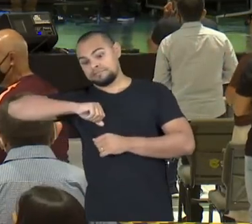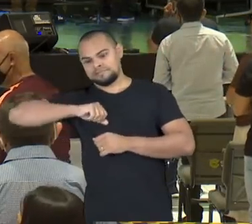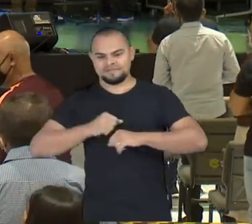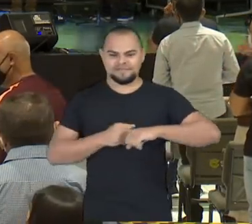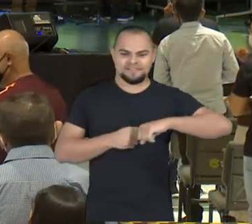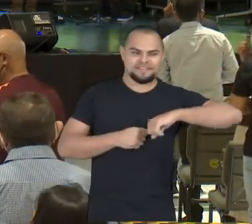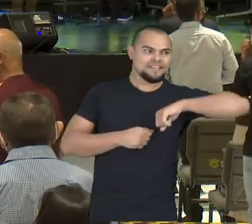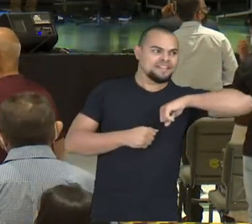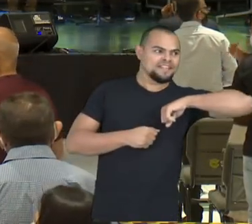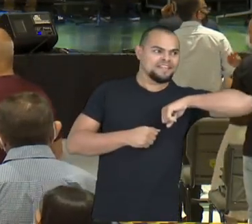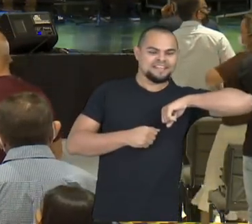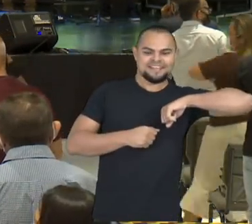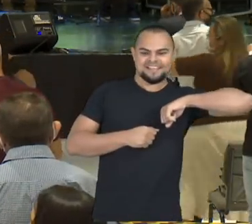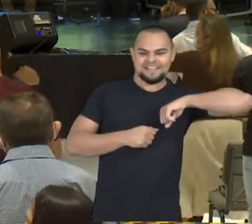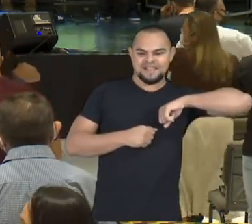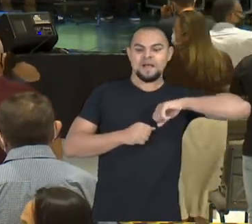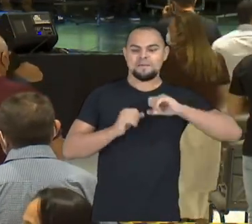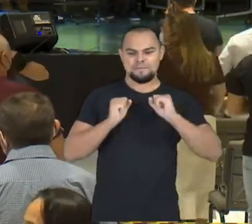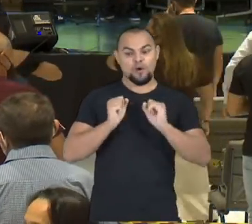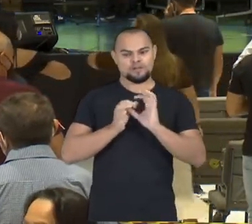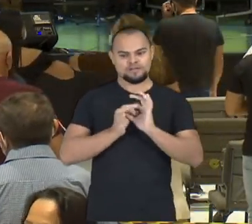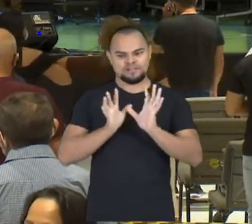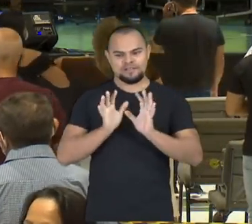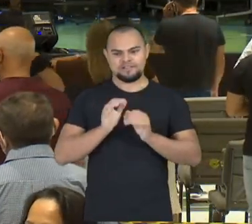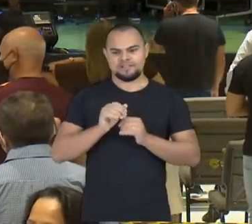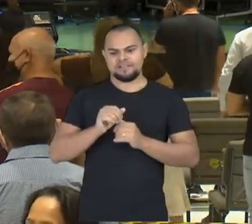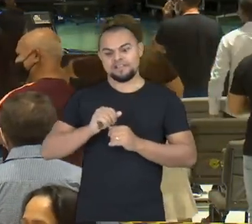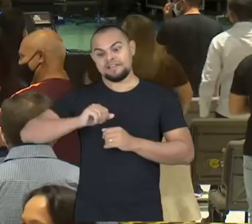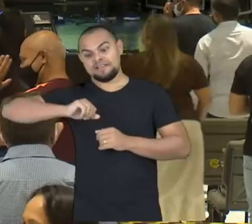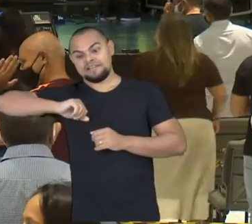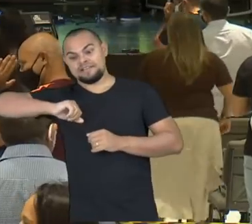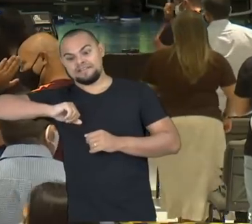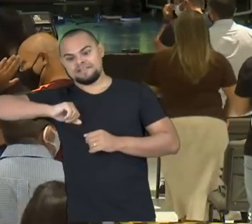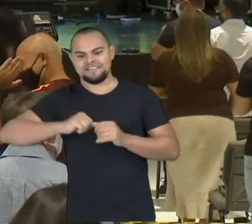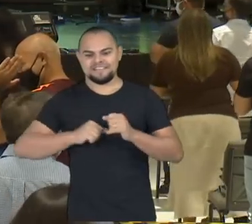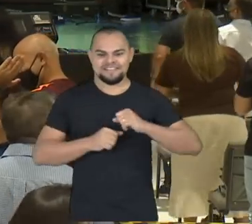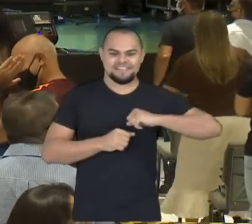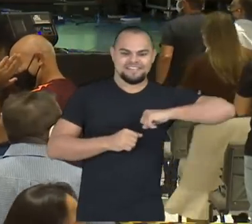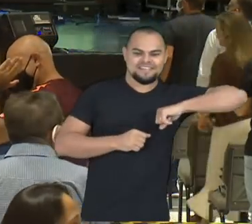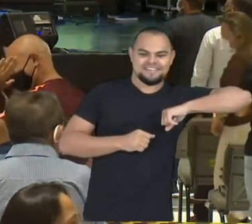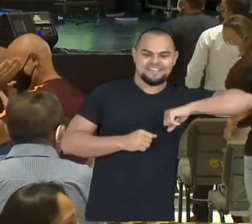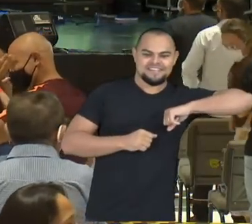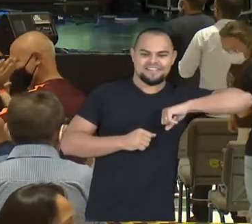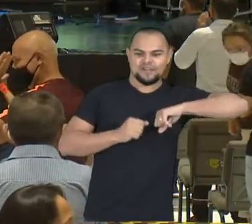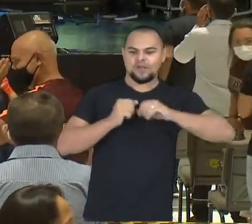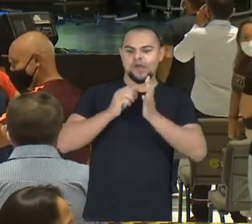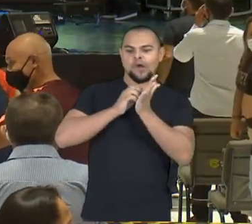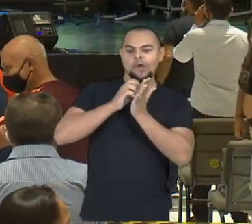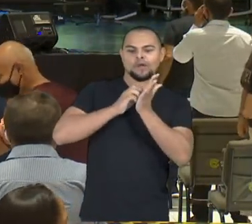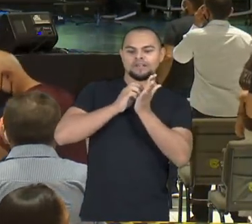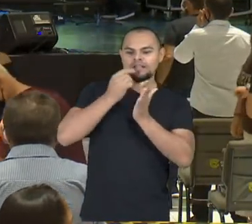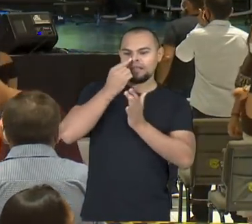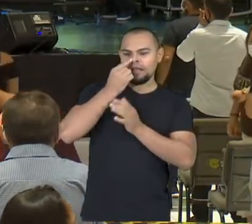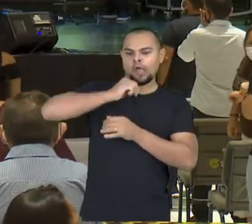lá. Cotovelo com cotovelo pode, cotovelo. Porque ninguém, nunca vi ninguém coçando o nariz com cotovelo.